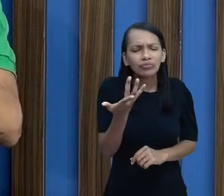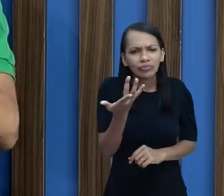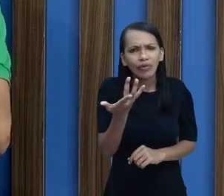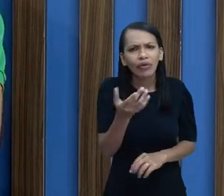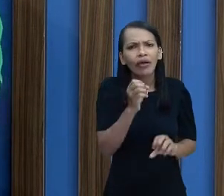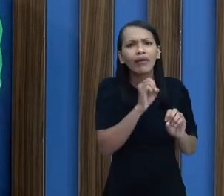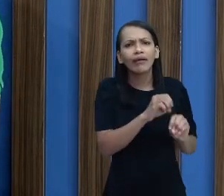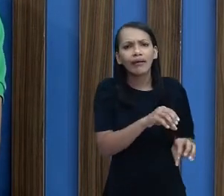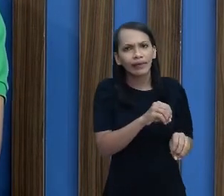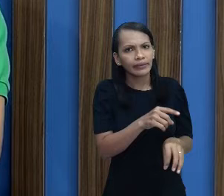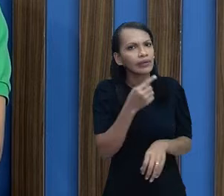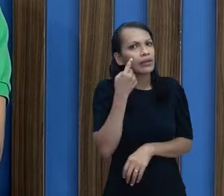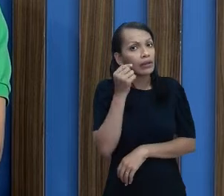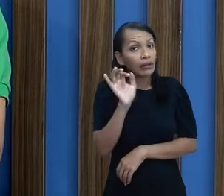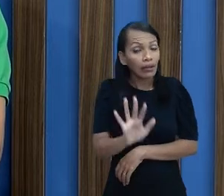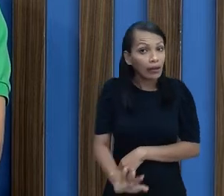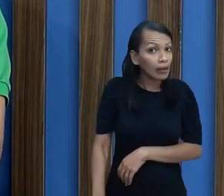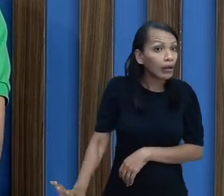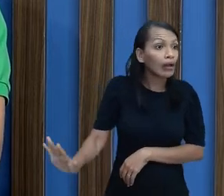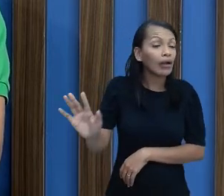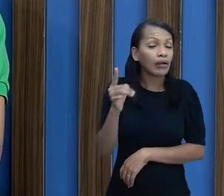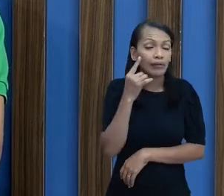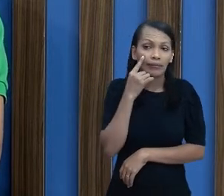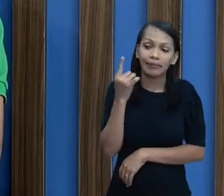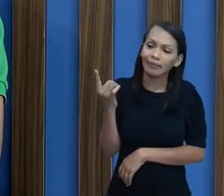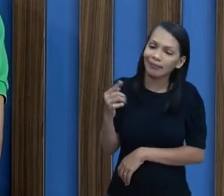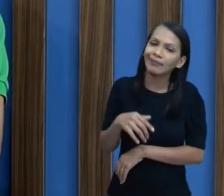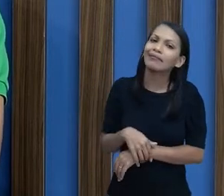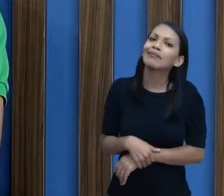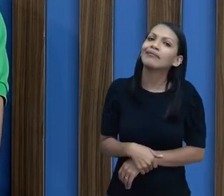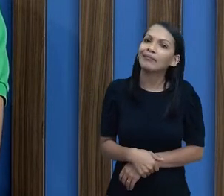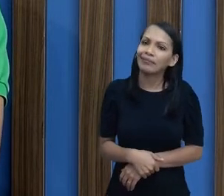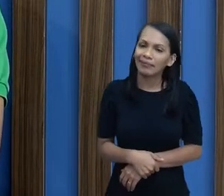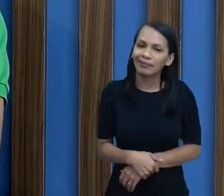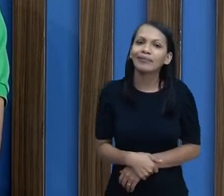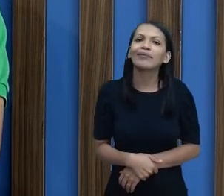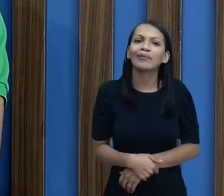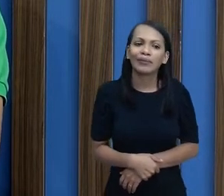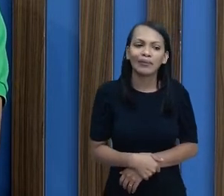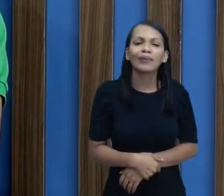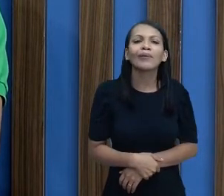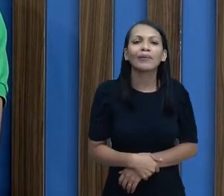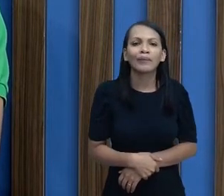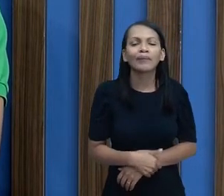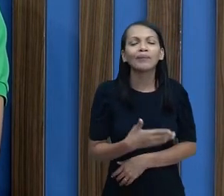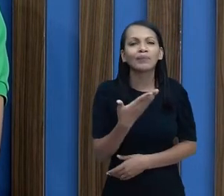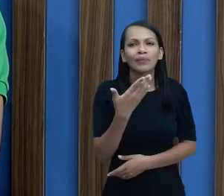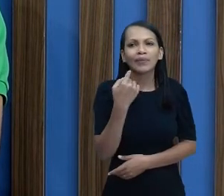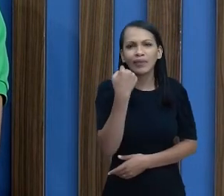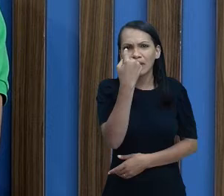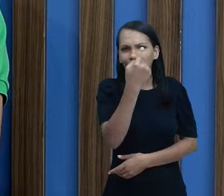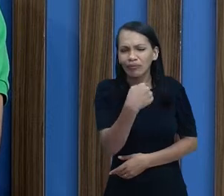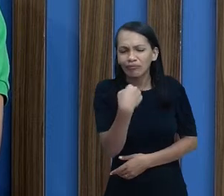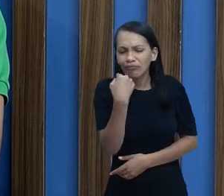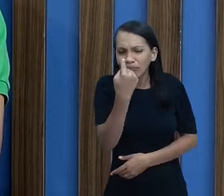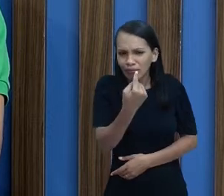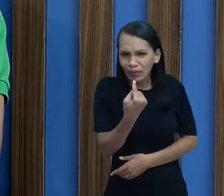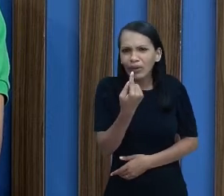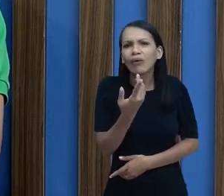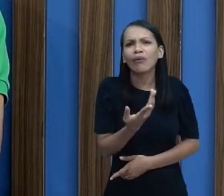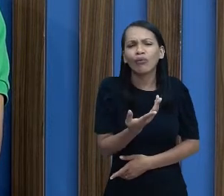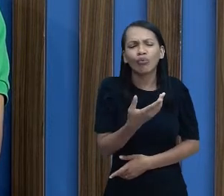E na foto, lógico, a gente vê o famoso Tio Sam, né? Que é aquele personagem com uma caricatura americana,